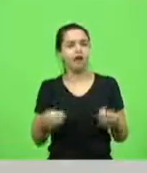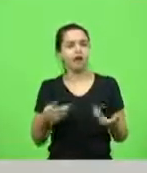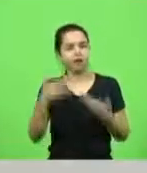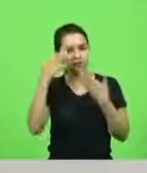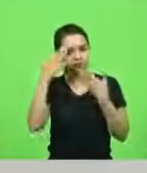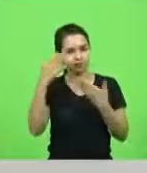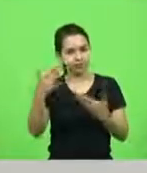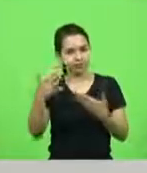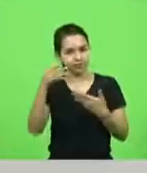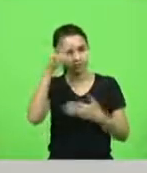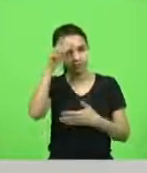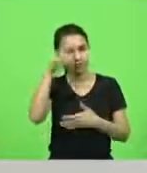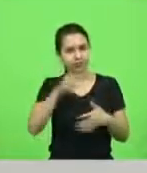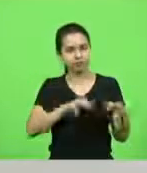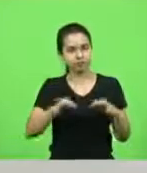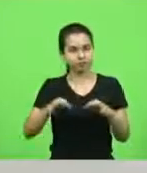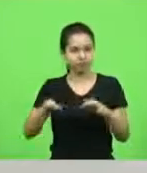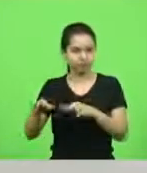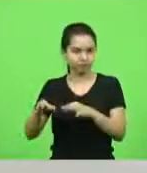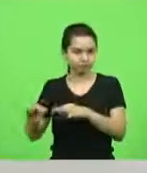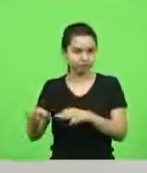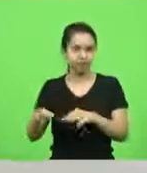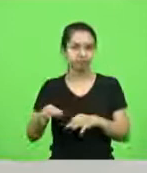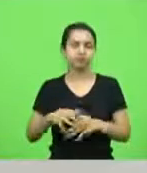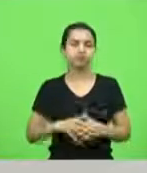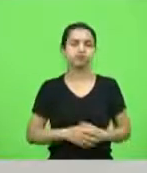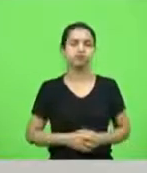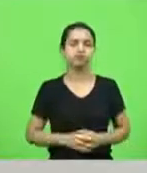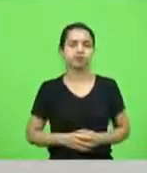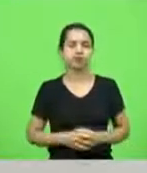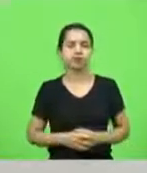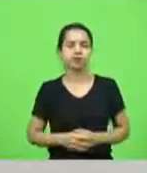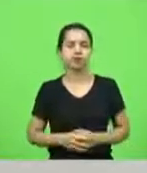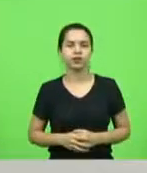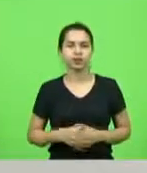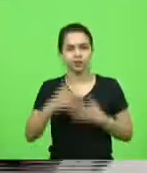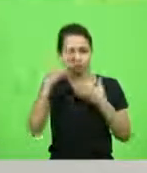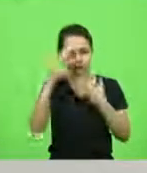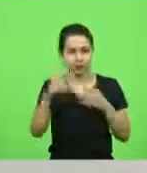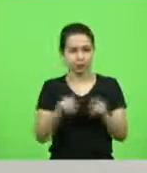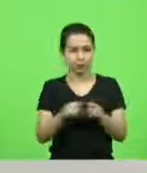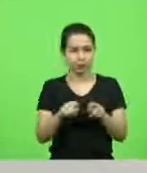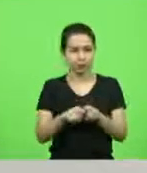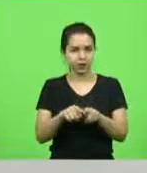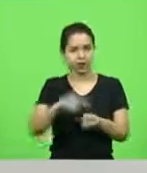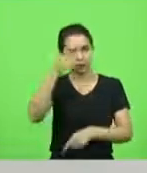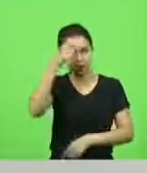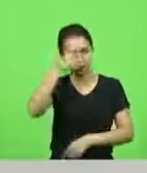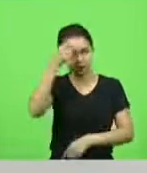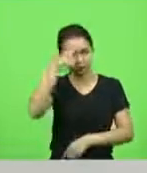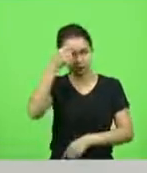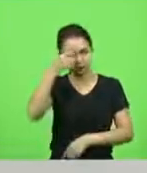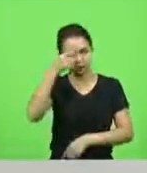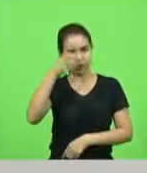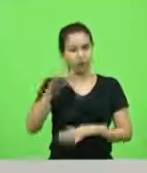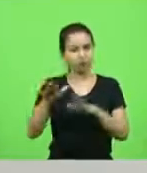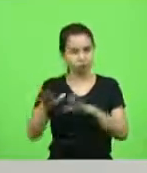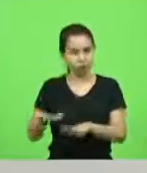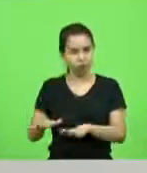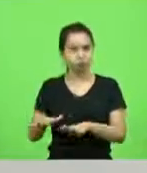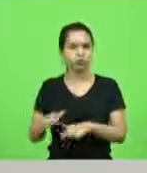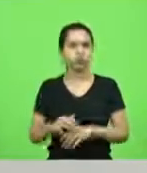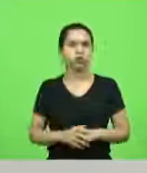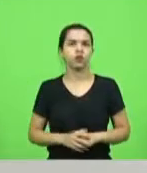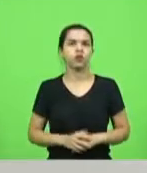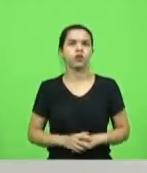utilizar a Tribuna queria pedir a gentileza também do deputado Maurício frisar que permanecer certeza próximo até mesmo aqui né até porque eu vou